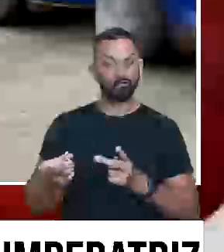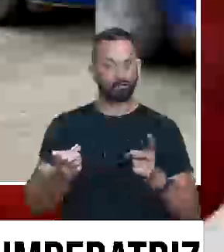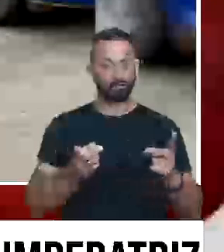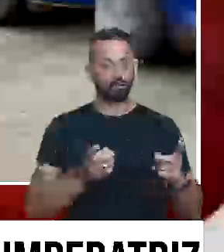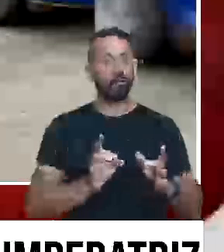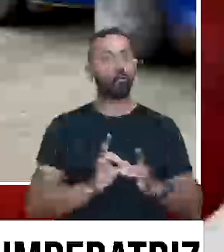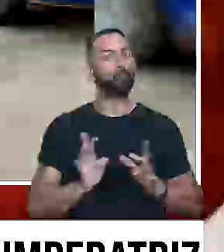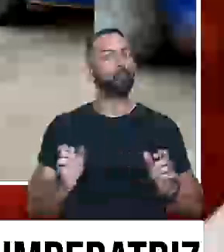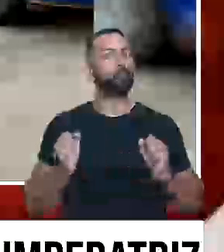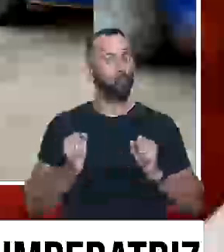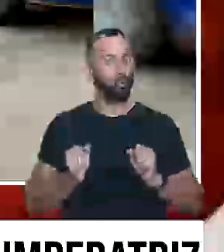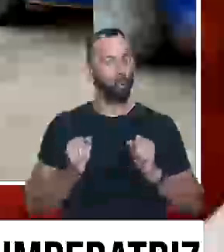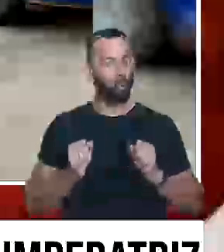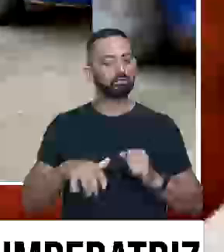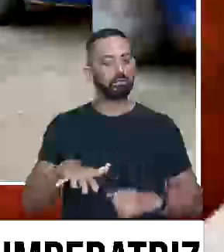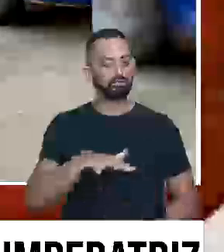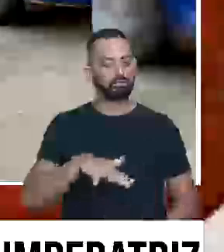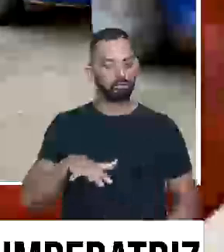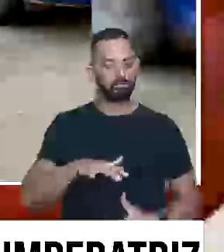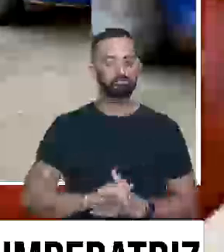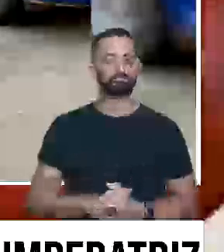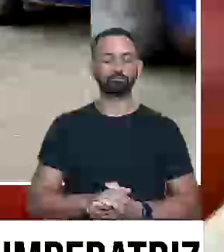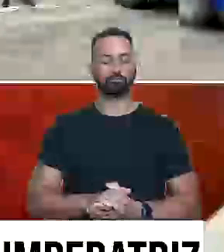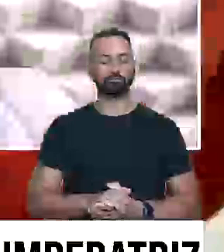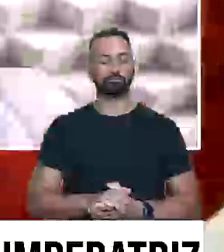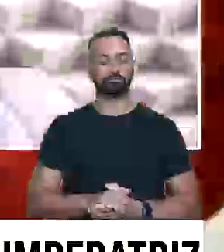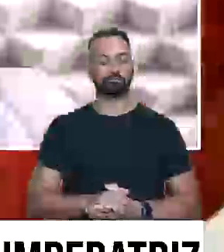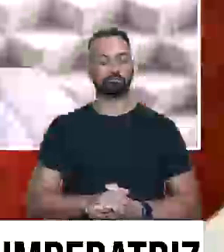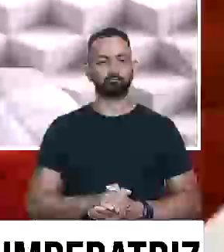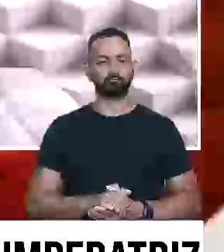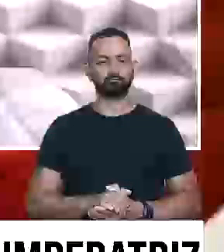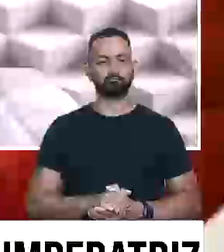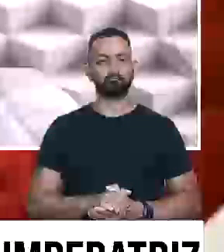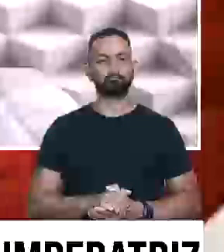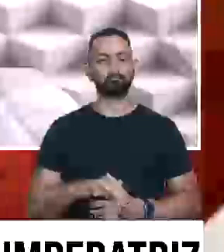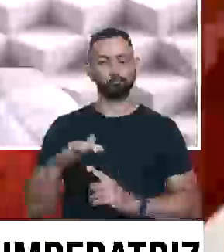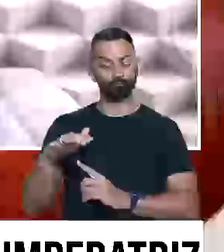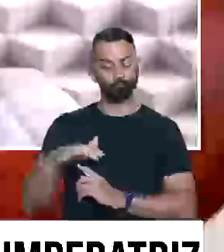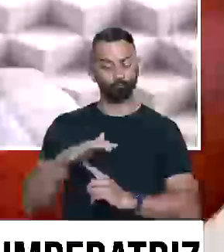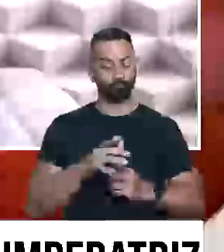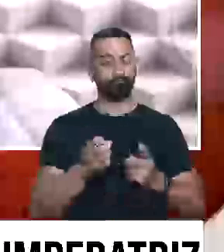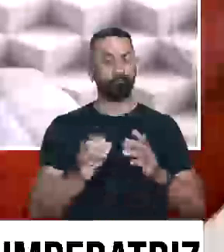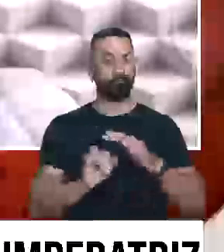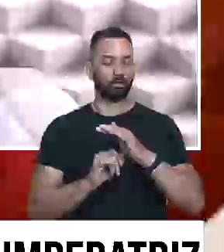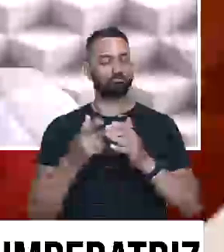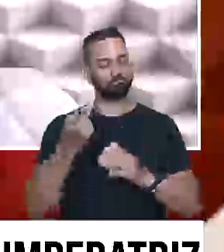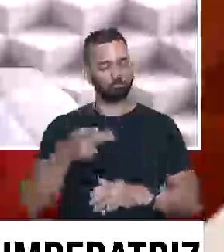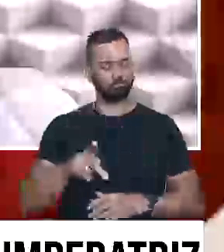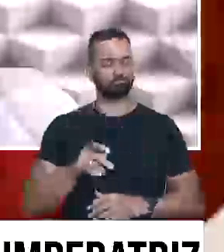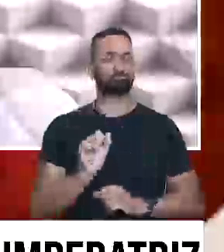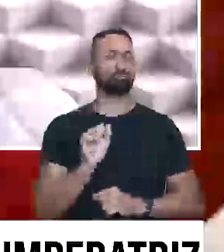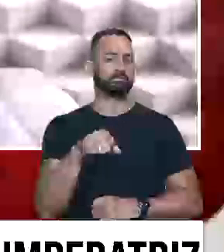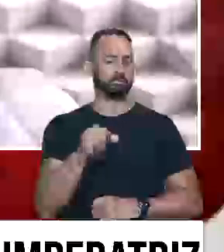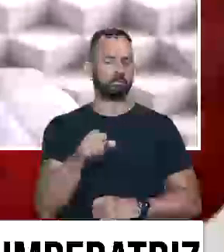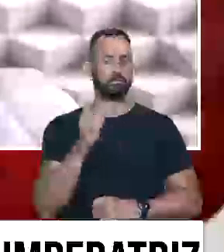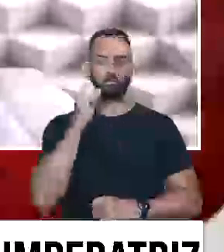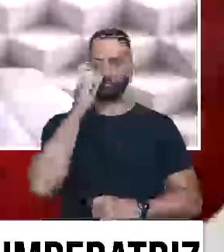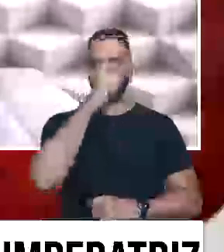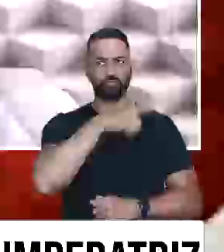dos vendedores é permitida na região. É isso, gente. Olha, o comércio informal ele faz parte da nossa cidade.